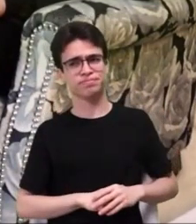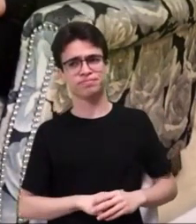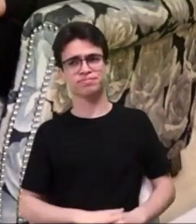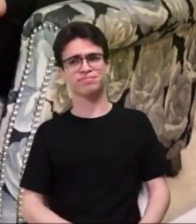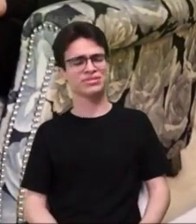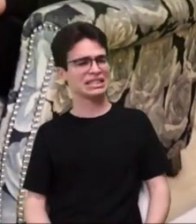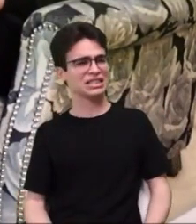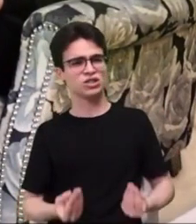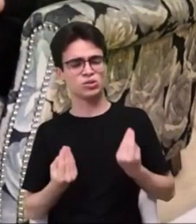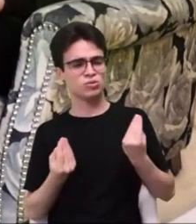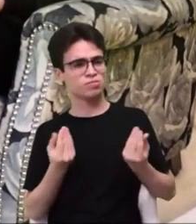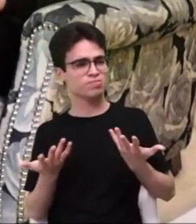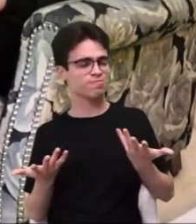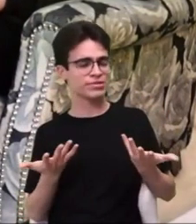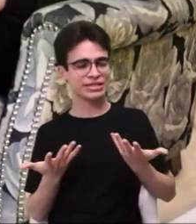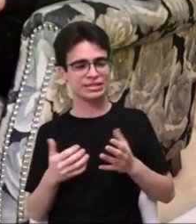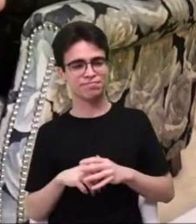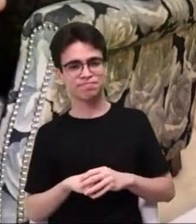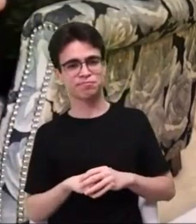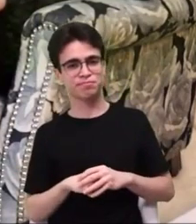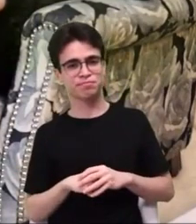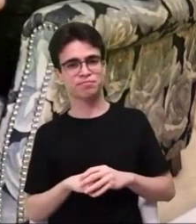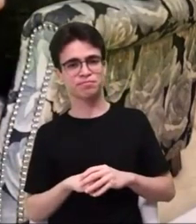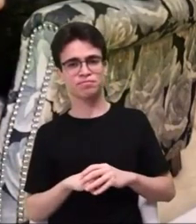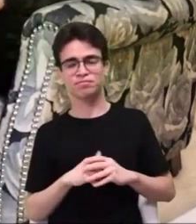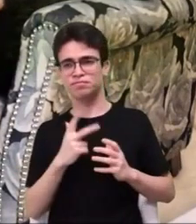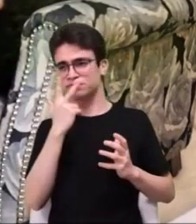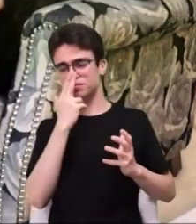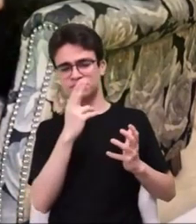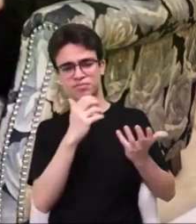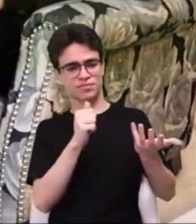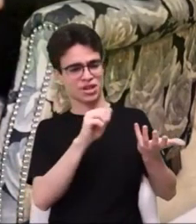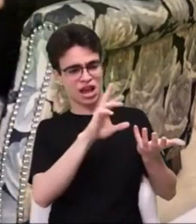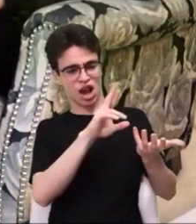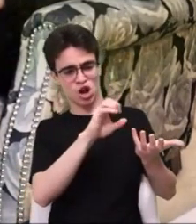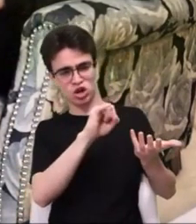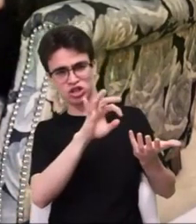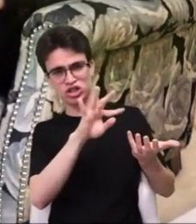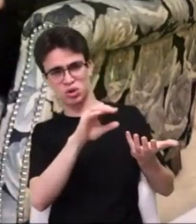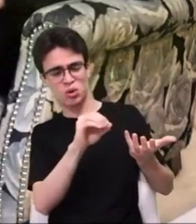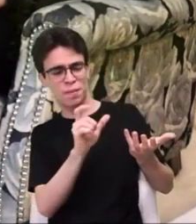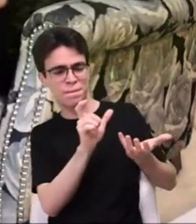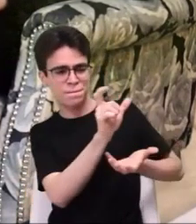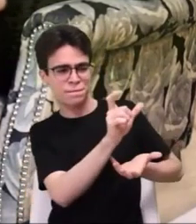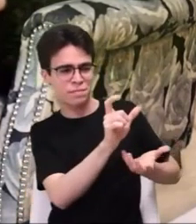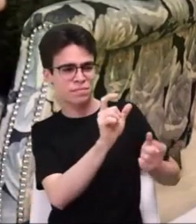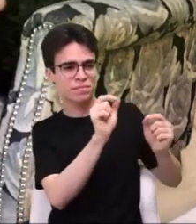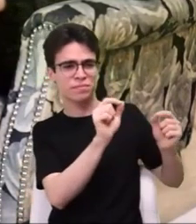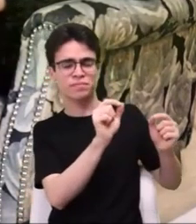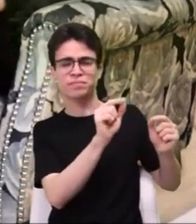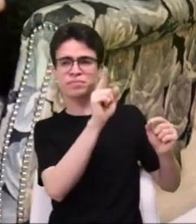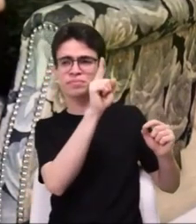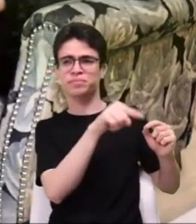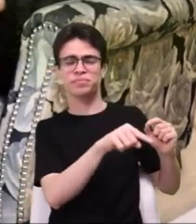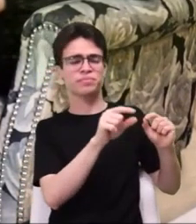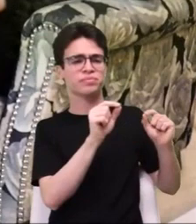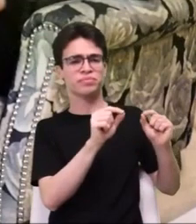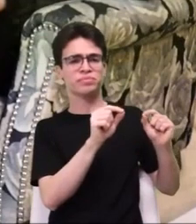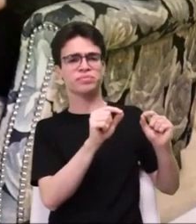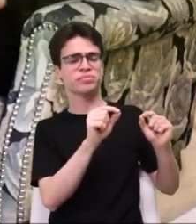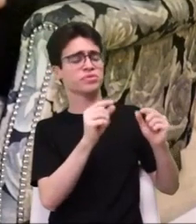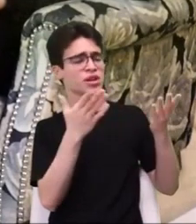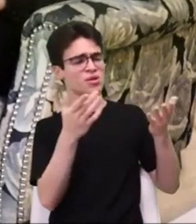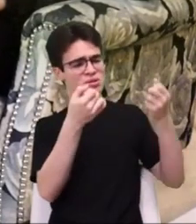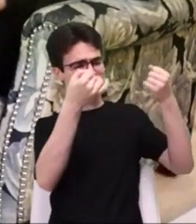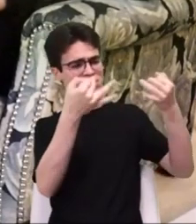como é que eu vou falar aqui? Um acróstico que você inventou aqui, né? Que é LIDSE, né? Você